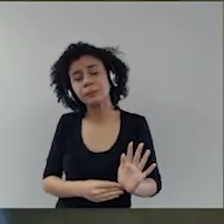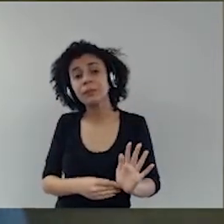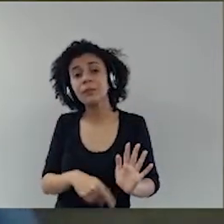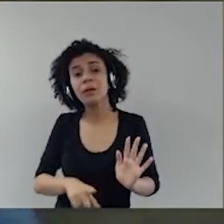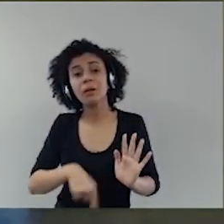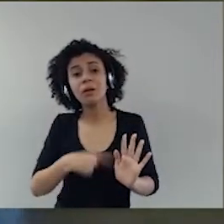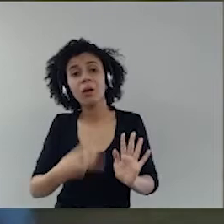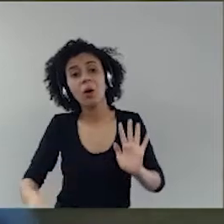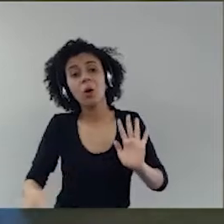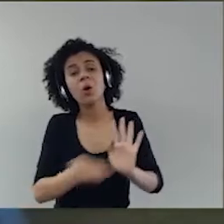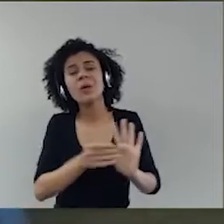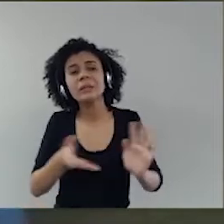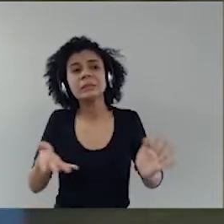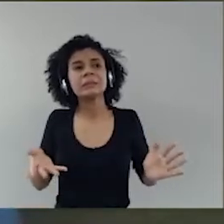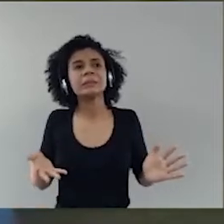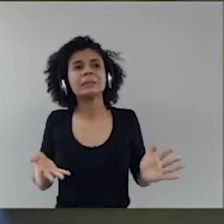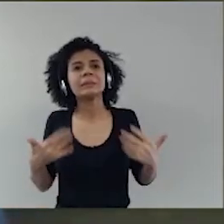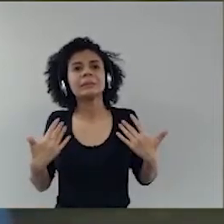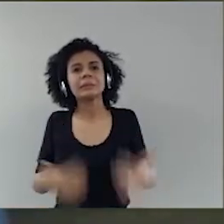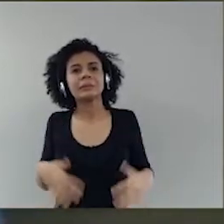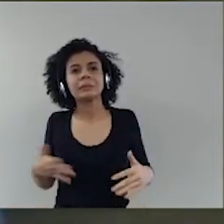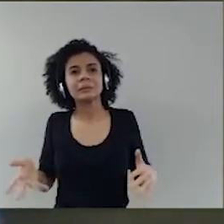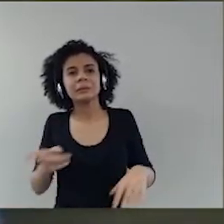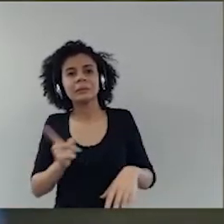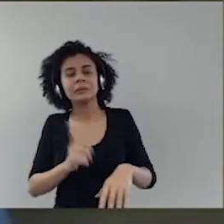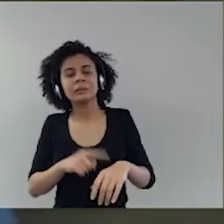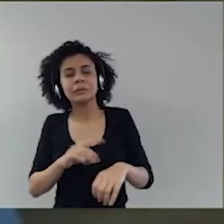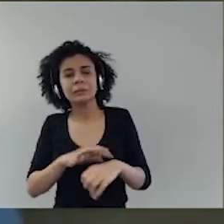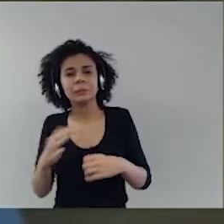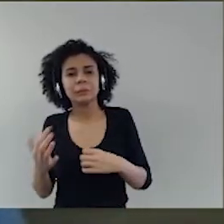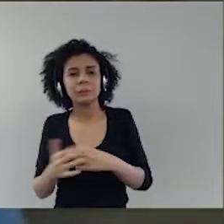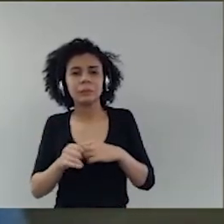passou a ser colocado em xeque nesse momento de pandemia, né?